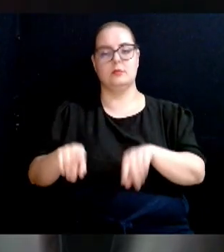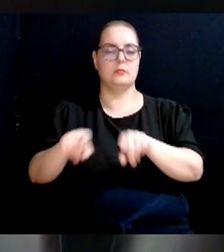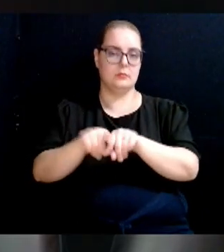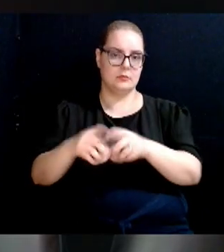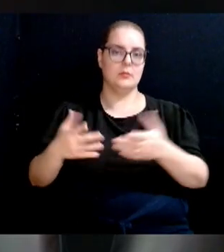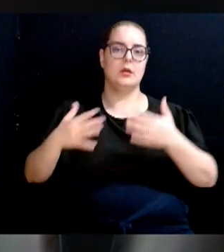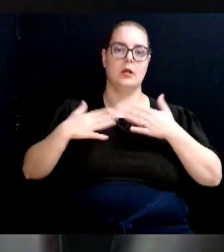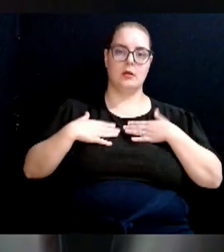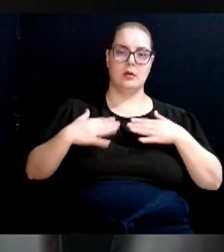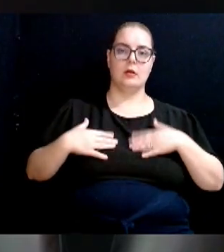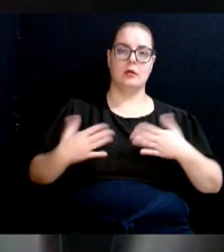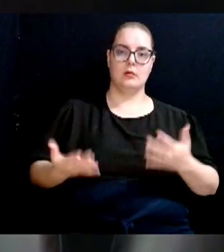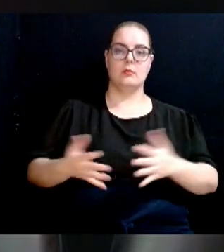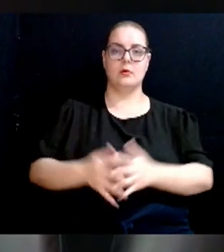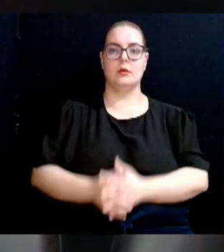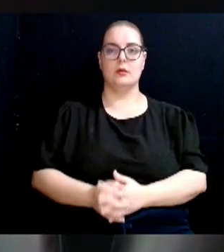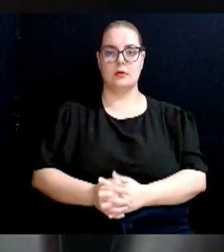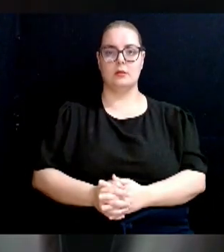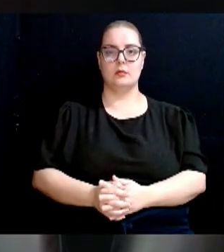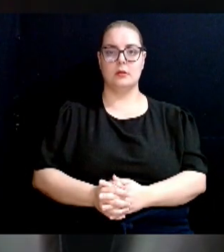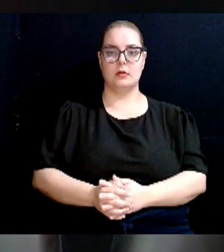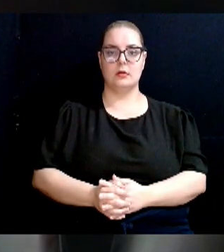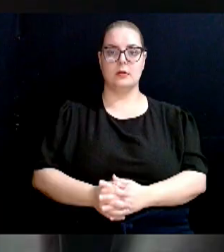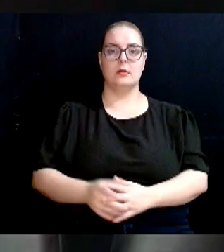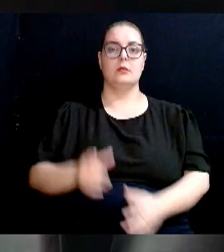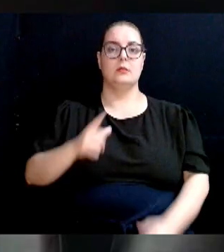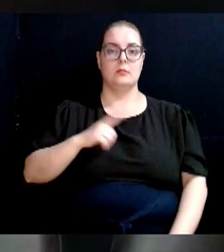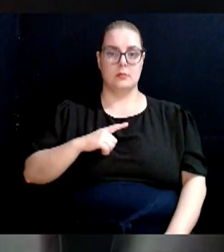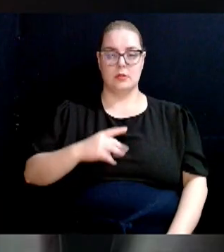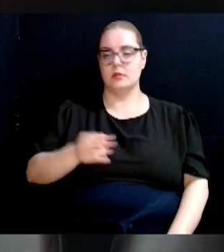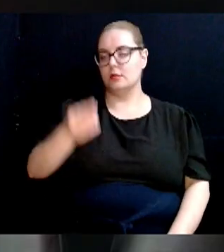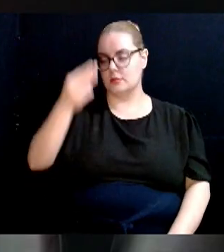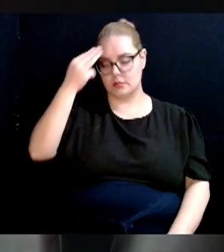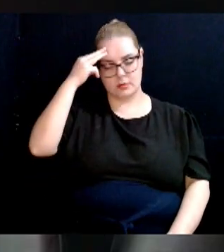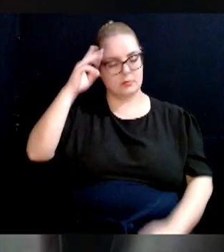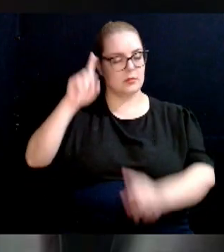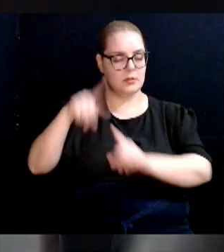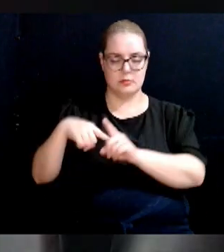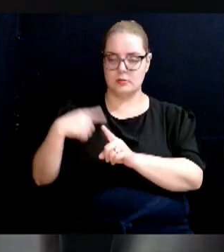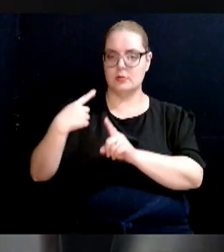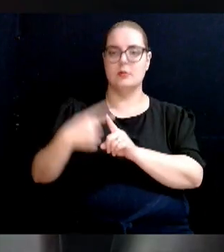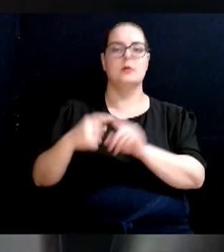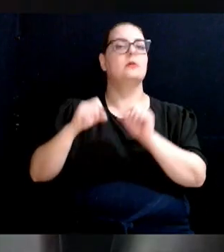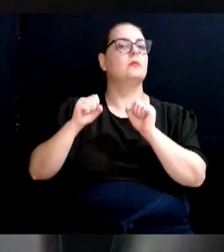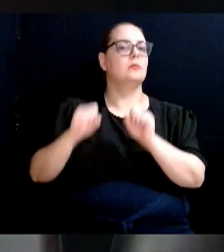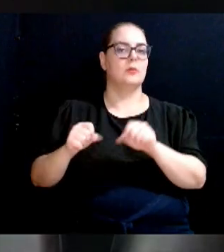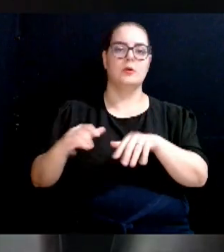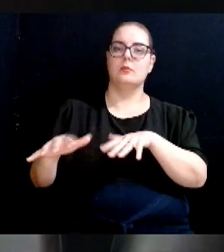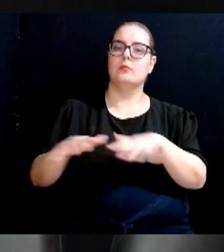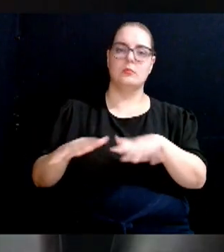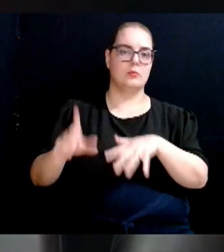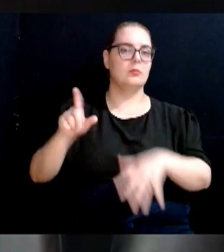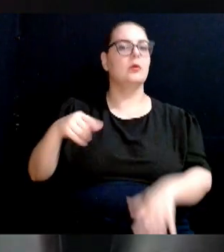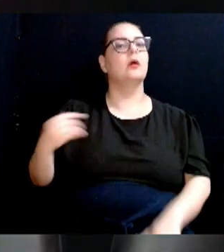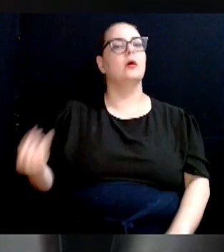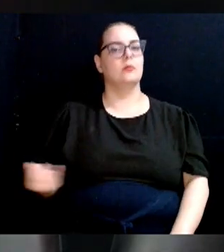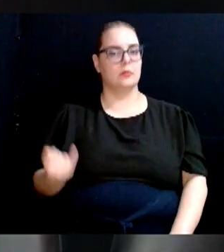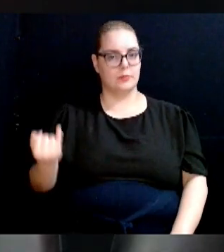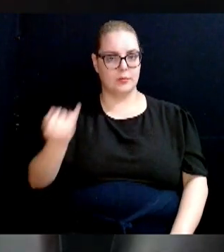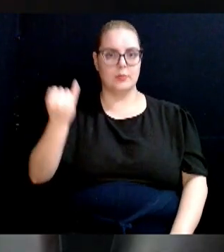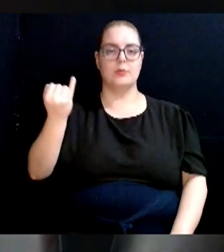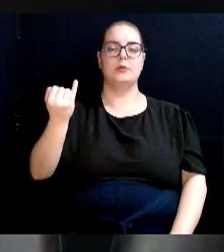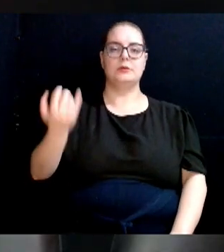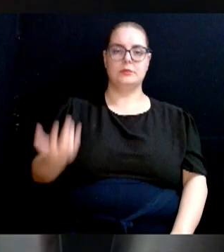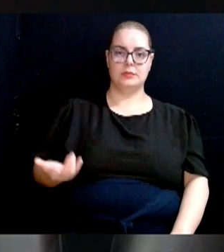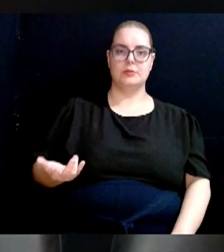fisicamente, mas ter a mente sempre ativa aí, que sempre pode, e o movimento ele é muito importante para essa